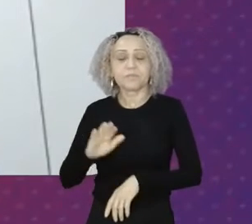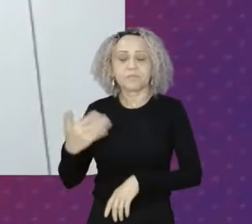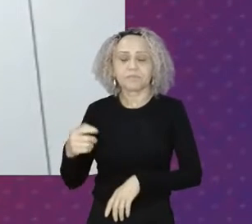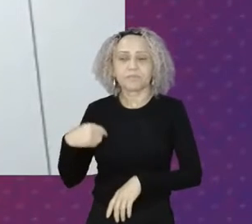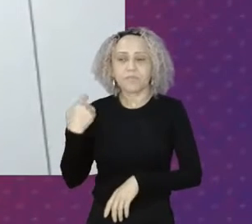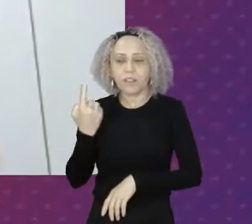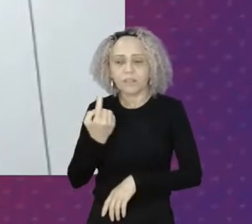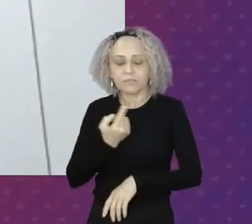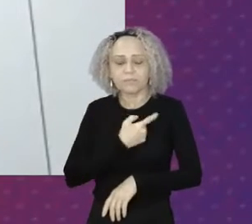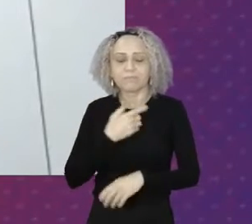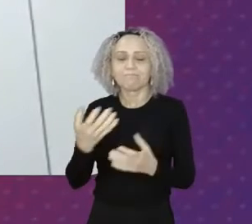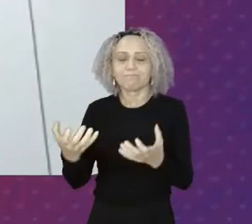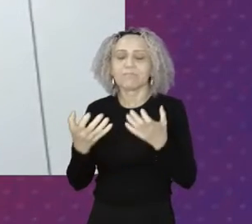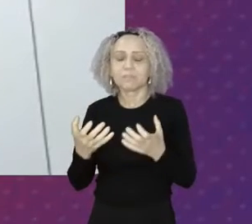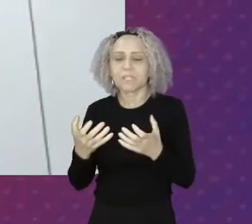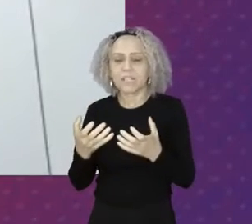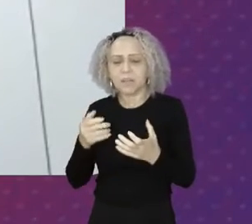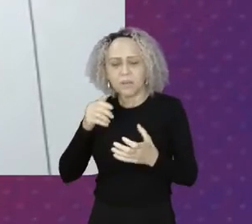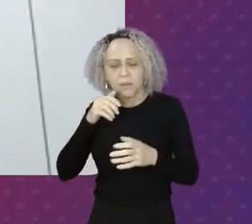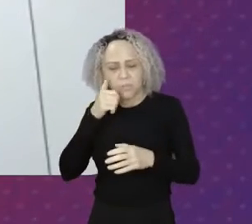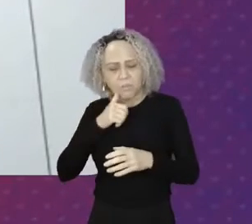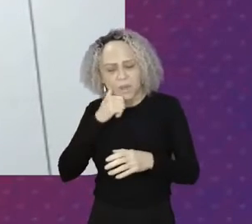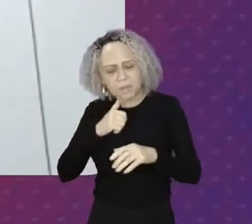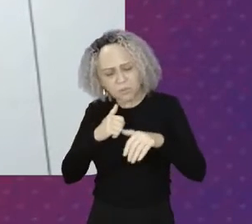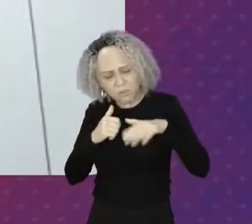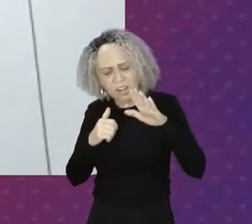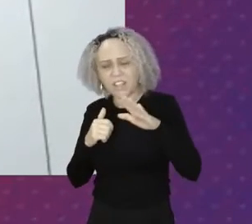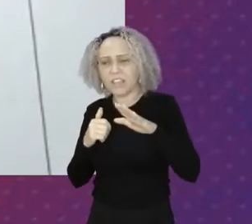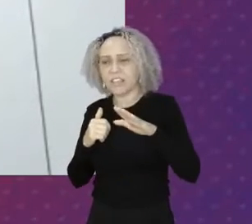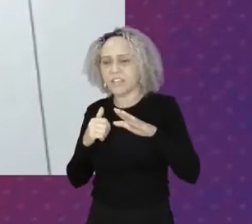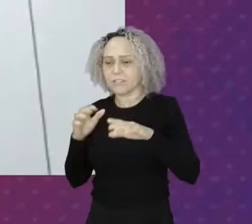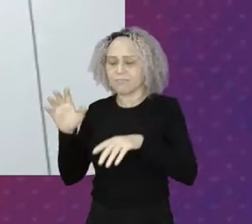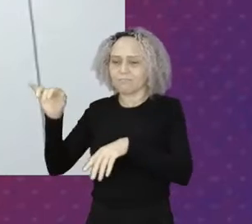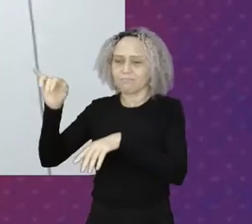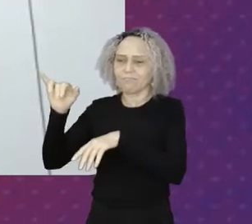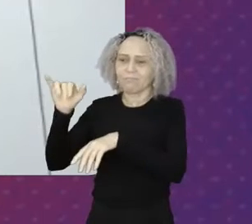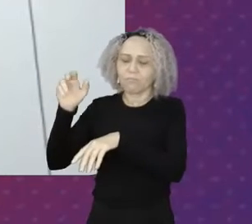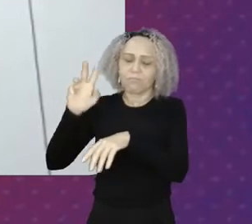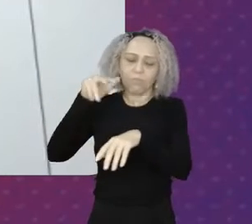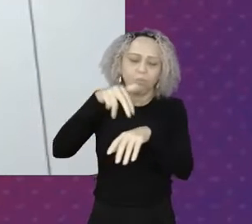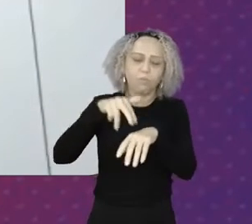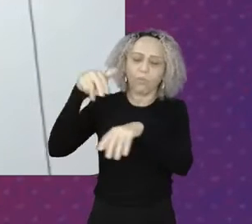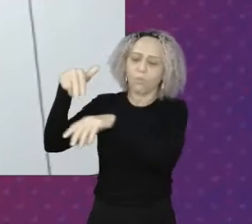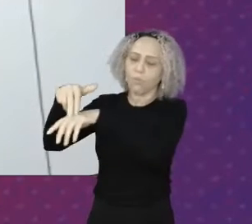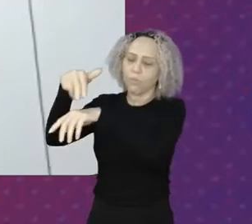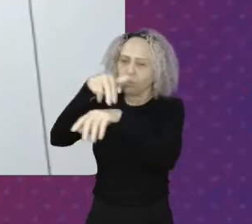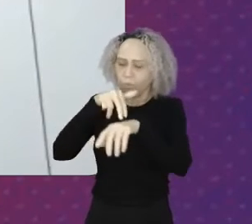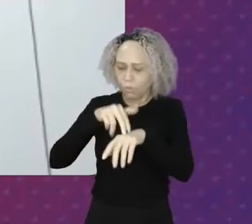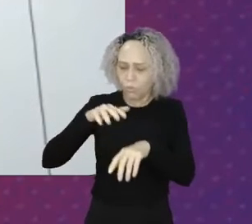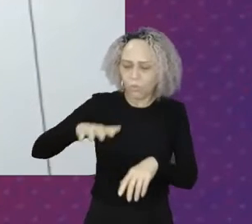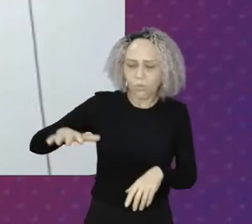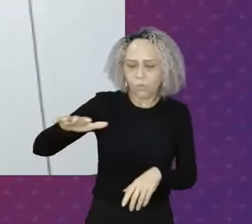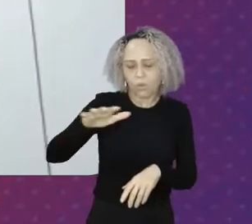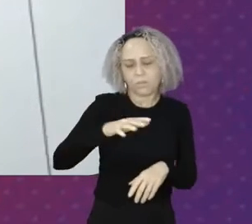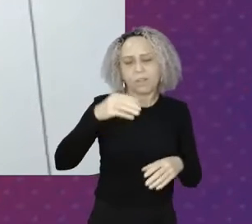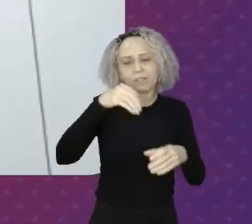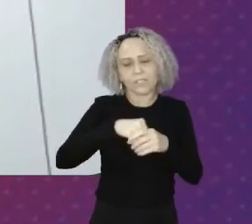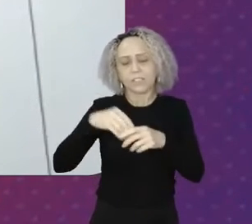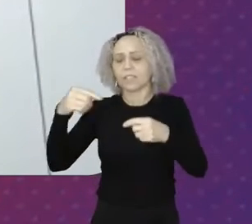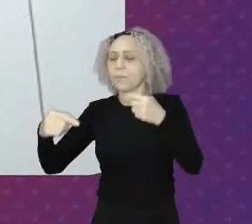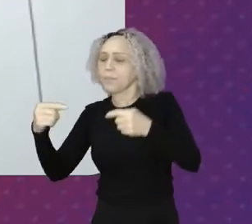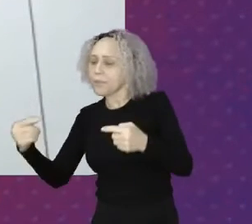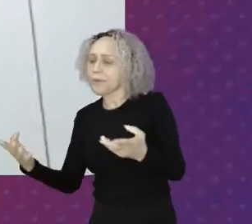gente quer mais mulheres na nossa diversidade ocupando esses espaços, mas para isso a gente também precisa